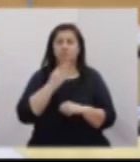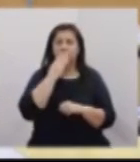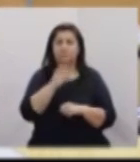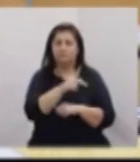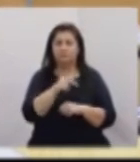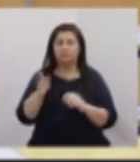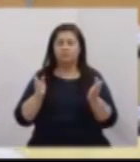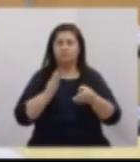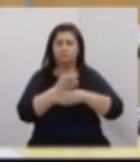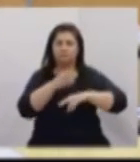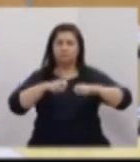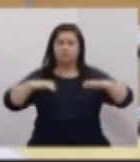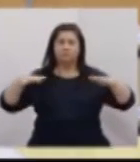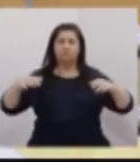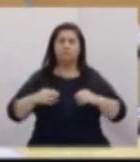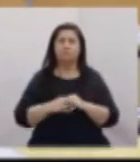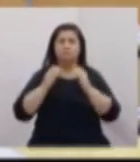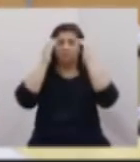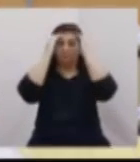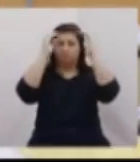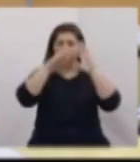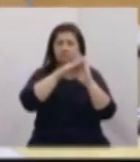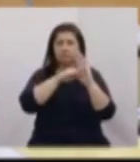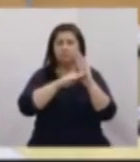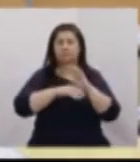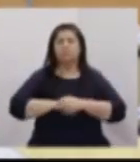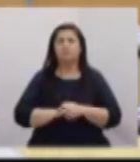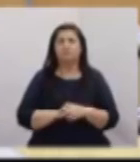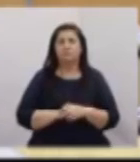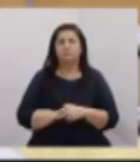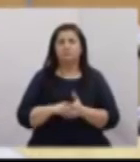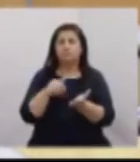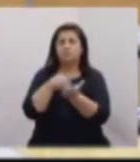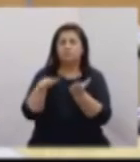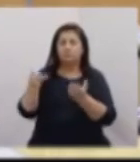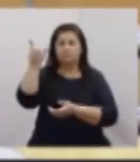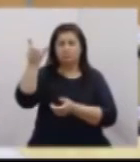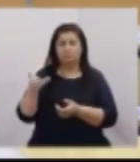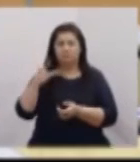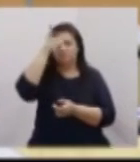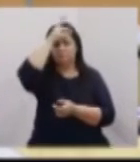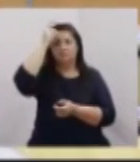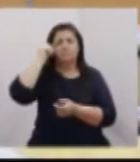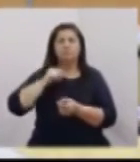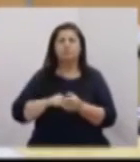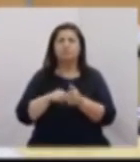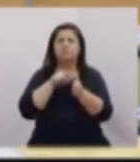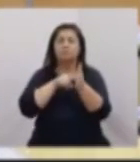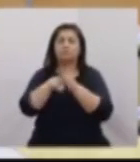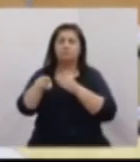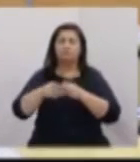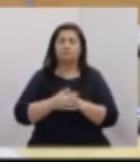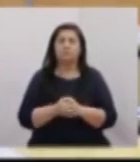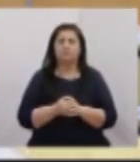ouvido e aprovado pelo egrégio plenário, cumpridas as formalidades regimentais, ser encaminhado ao senhor prefeito municipal de Jacareí o seguinte pedido de